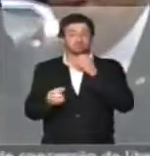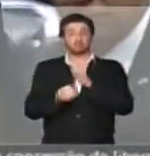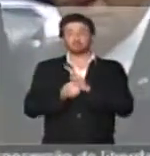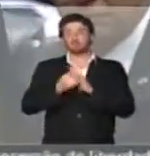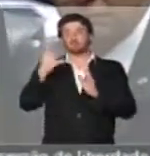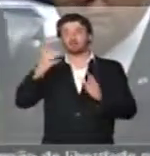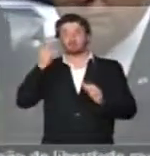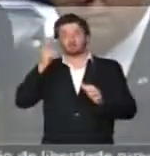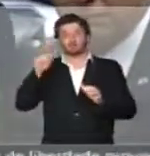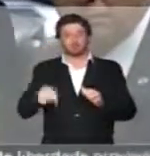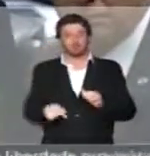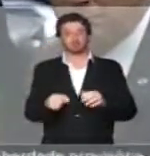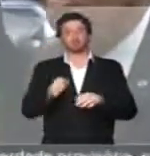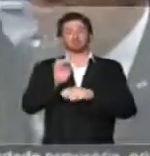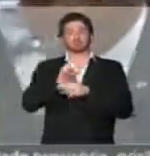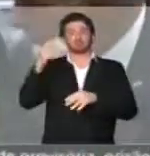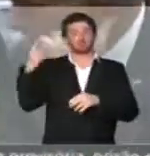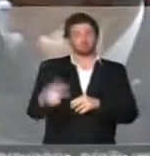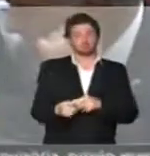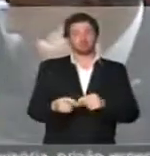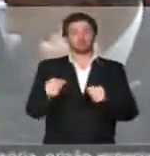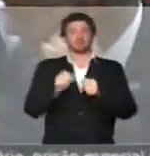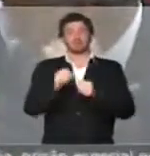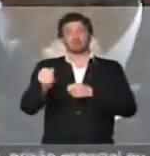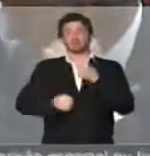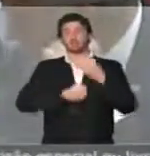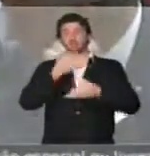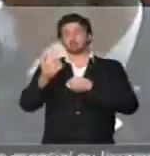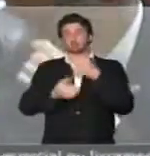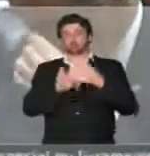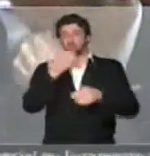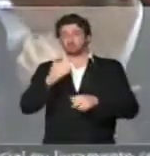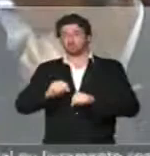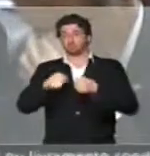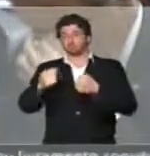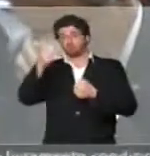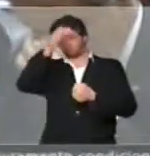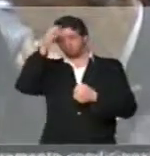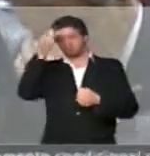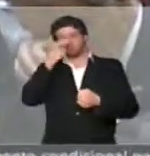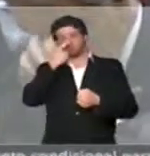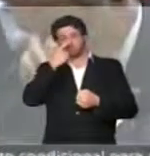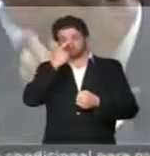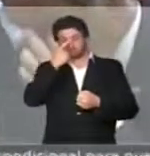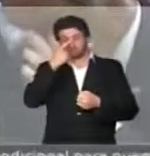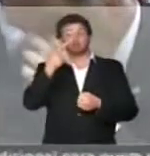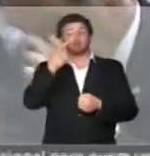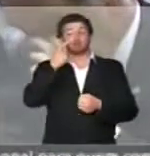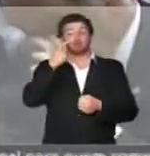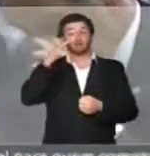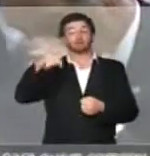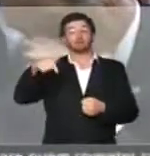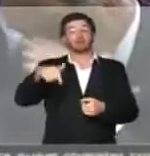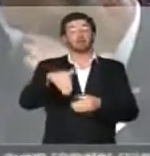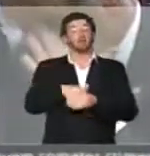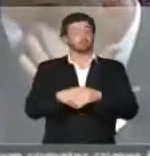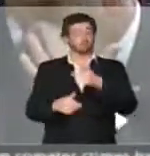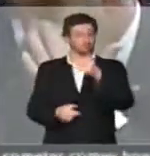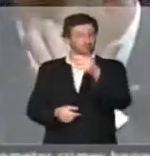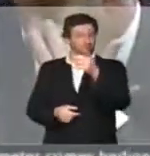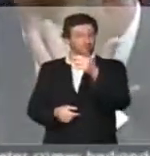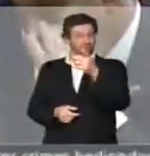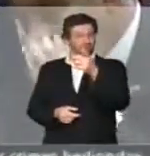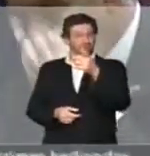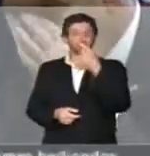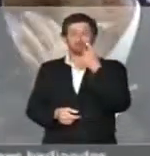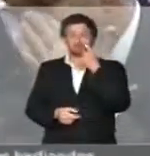os parlamentares que em seus estados fazem um discurso na defesa do consumidor. A gente quer ver agora na hora do voto. Não